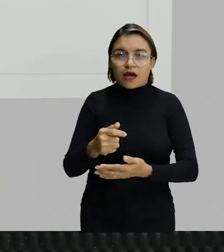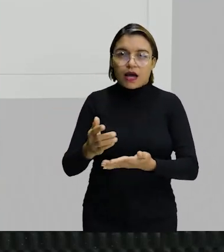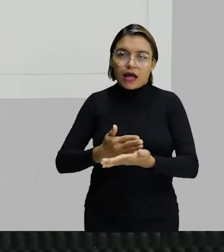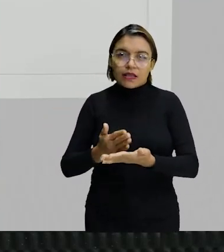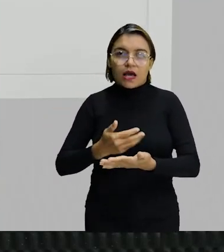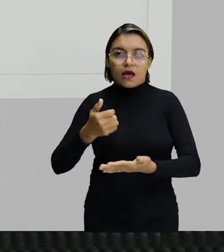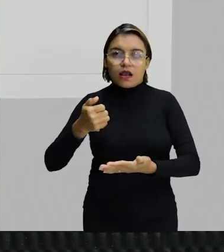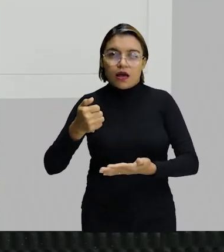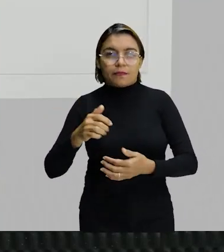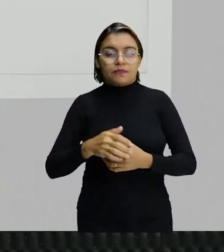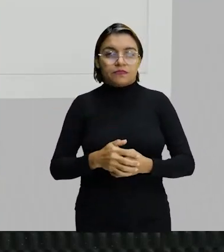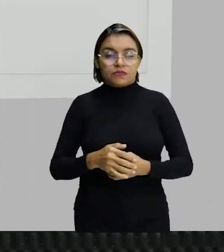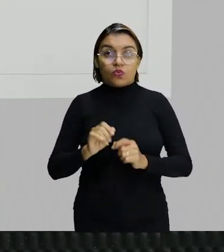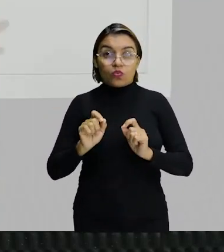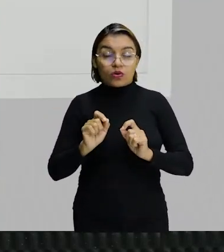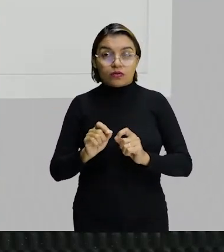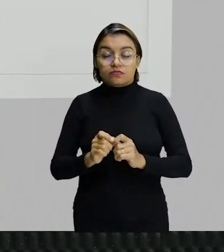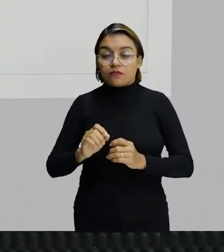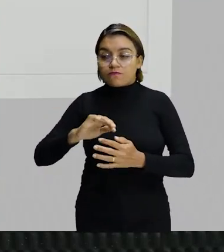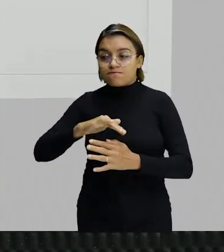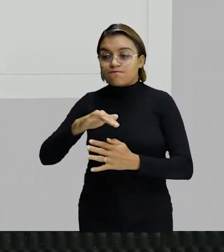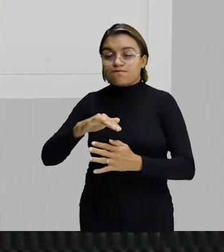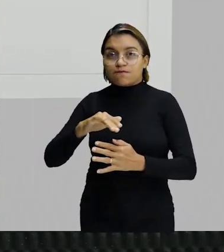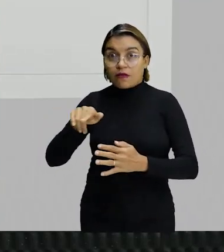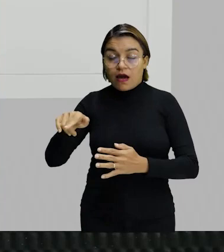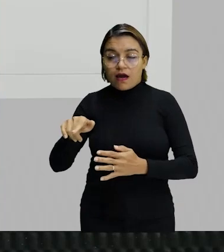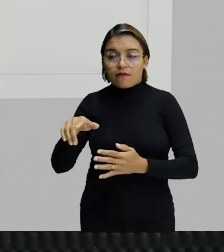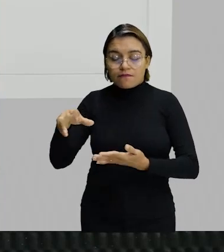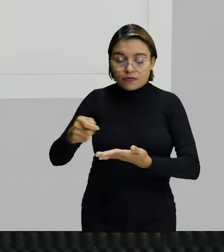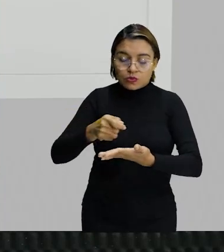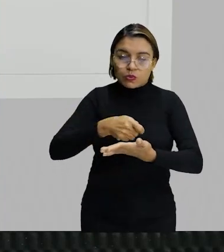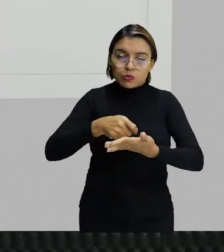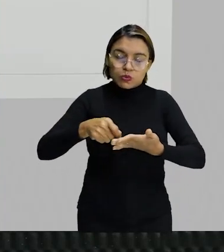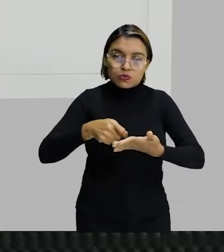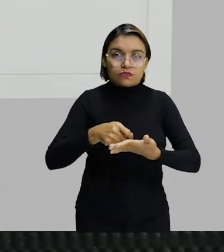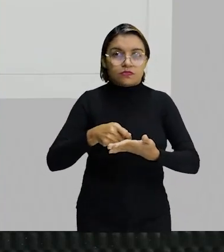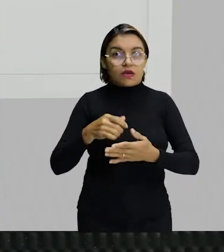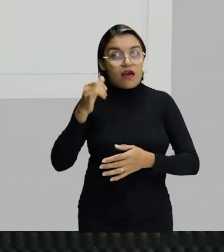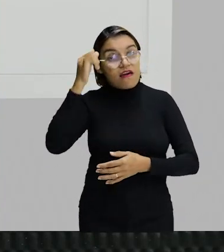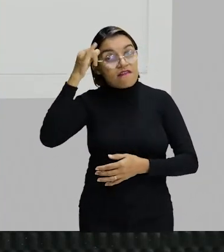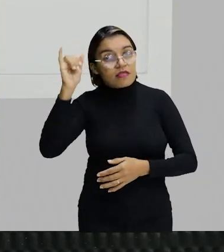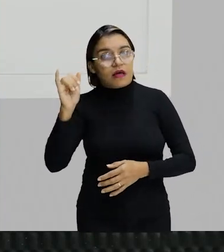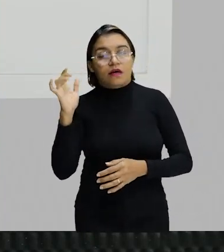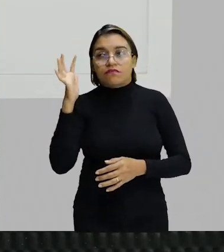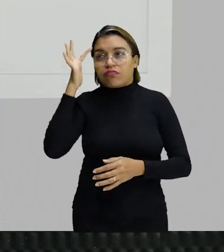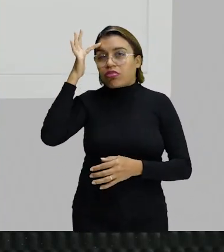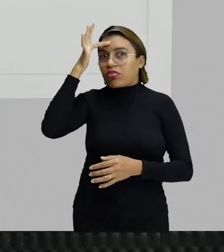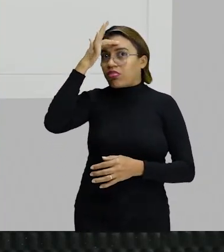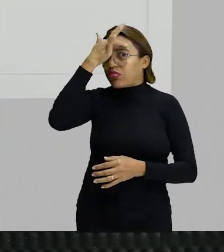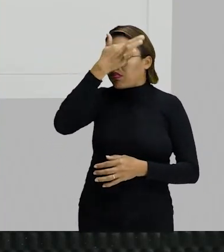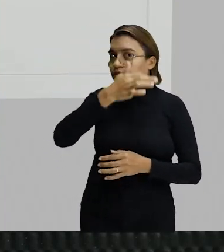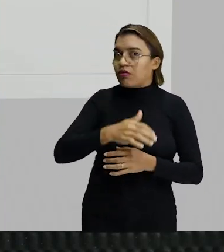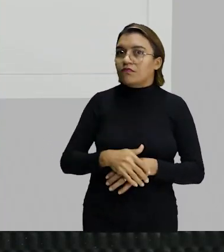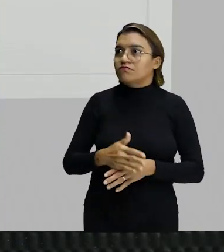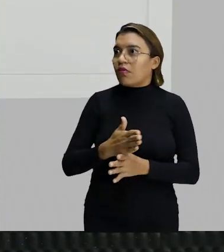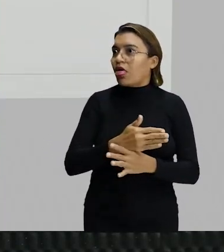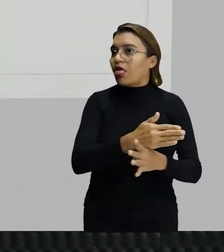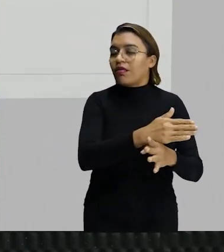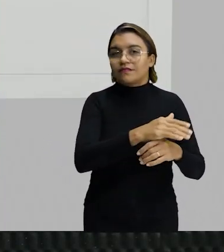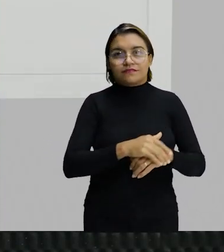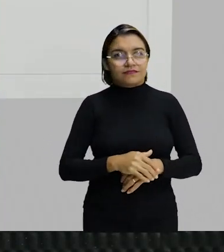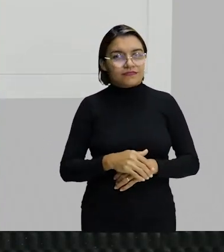maior, de pegar todo esse material aí bem à mão e evitar estar se distraindo. Coloca aí, né, a